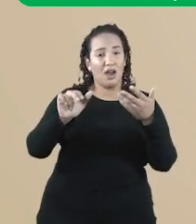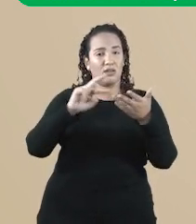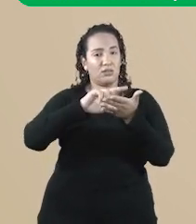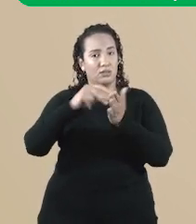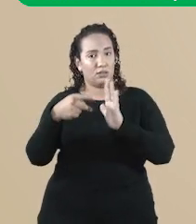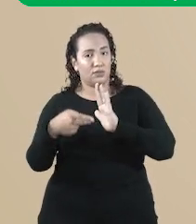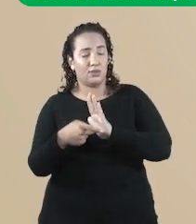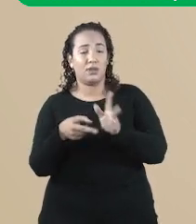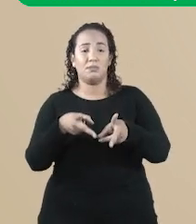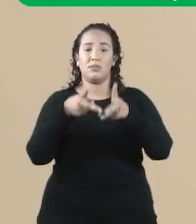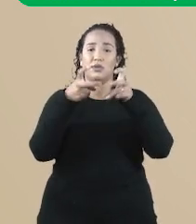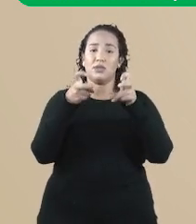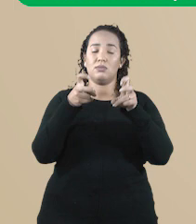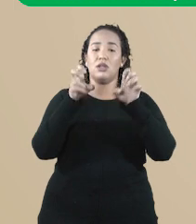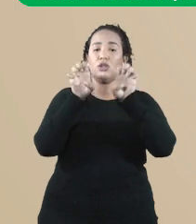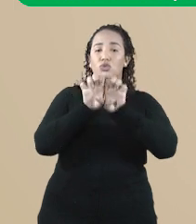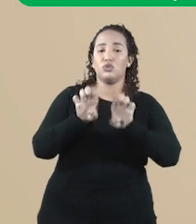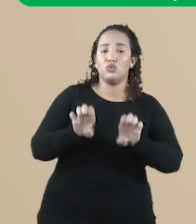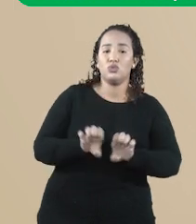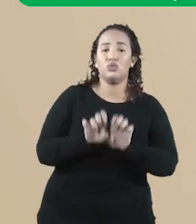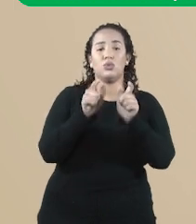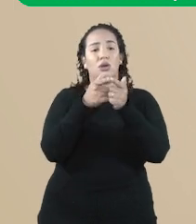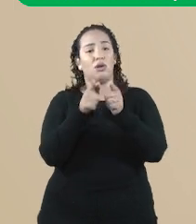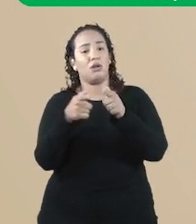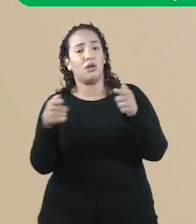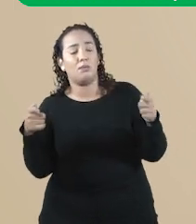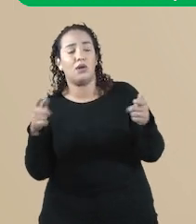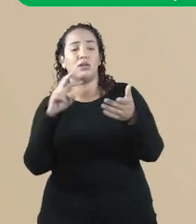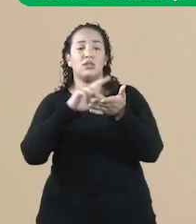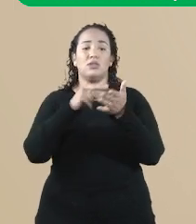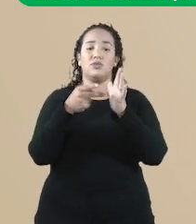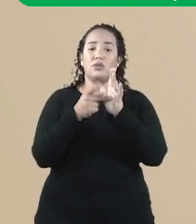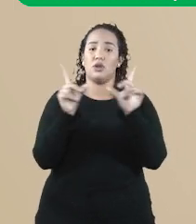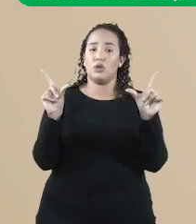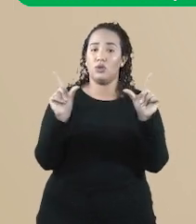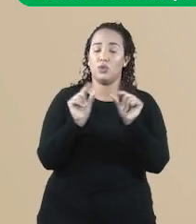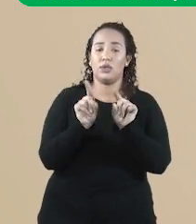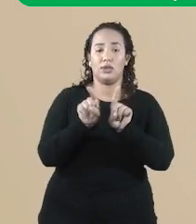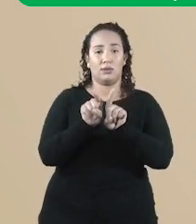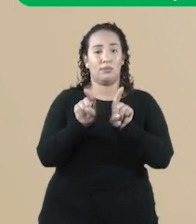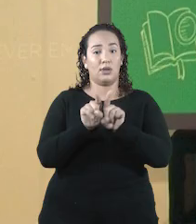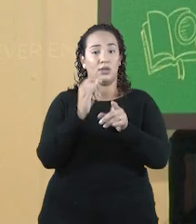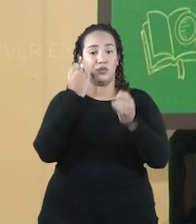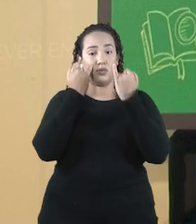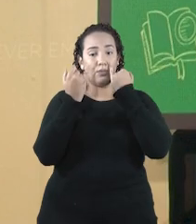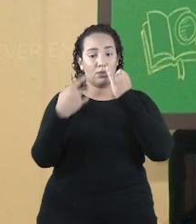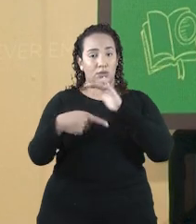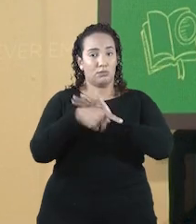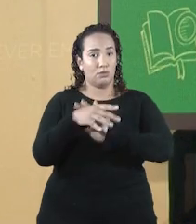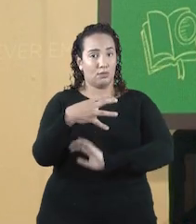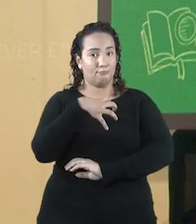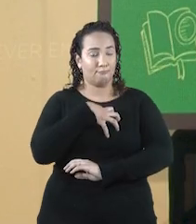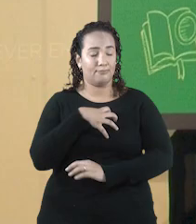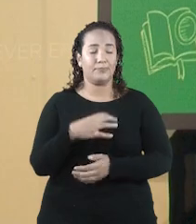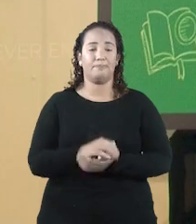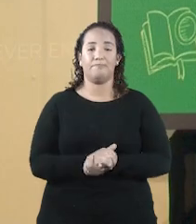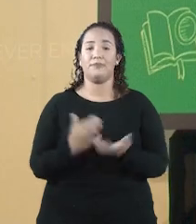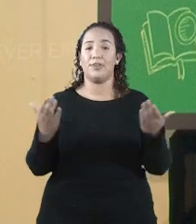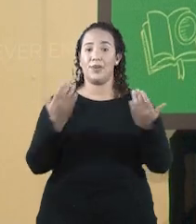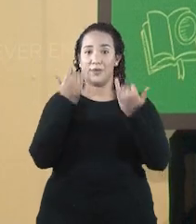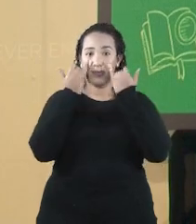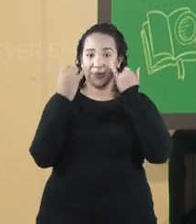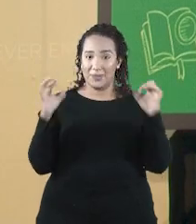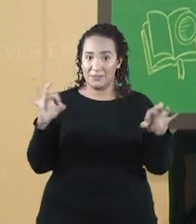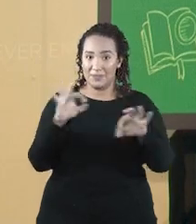as informações gramaticais, significados de abreviatura e as informações semânticas. Agora que já passei as